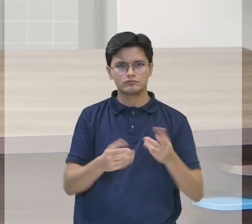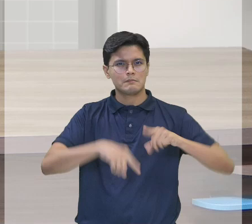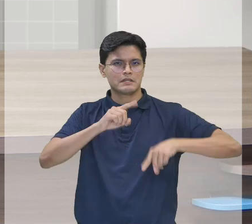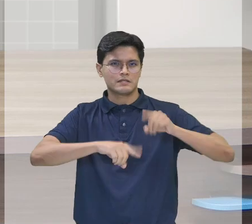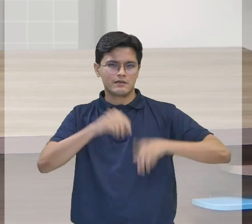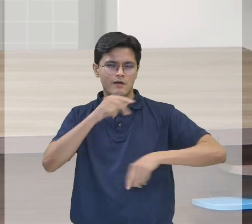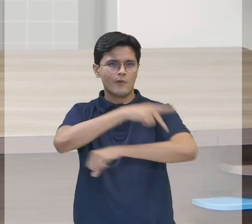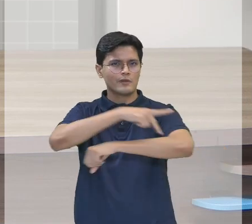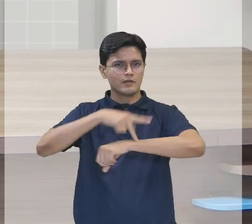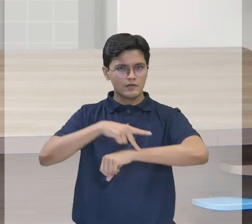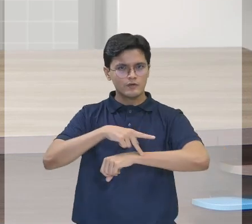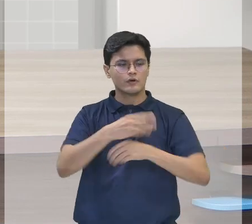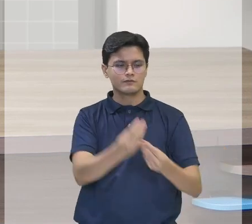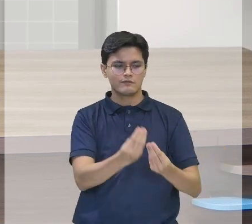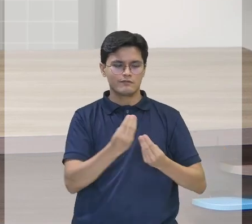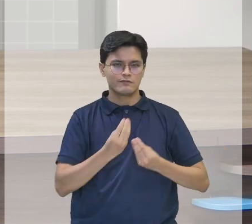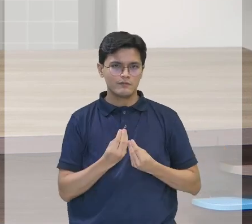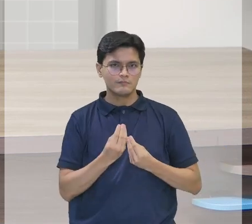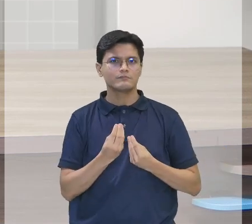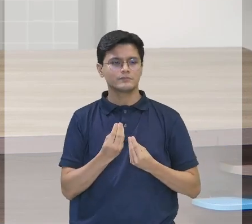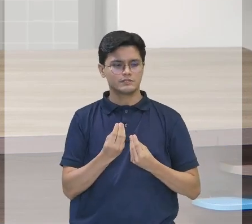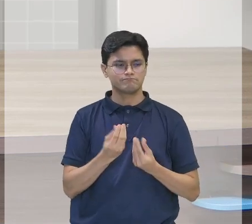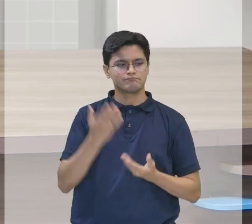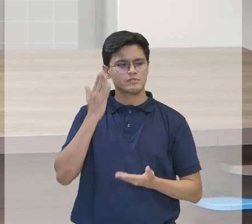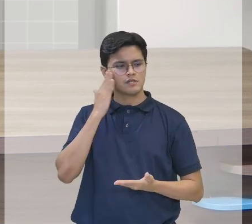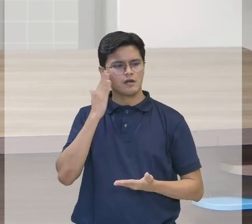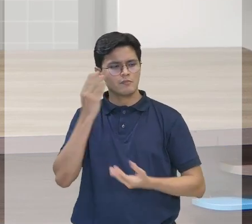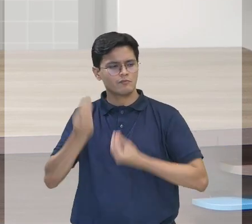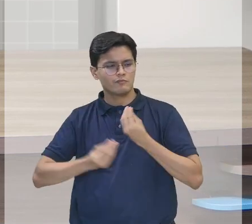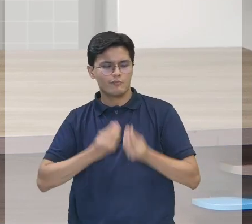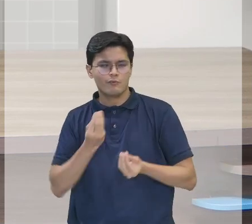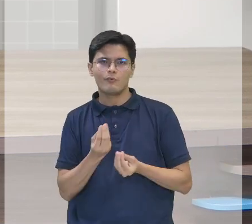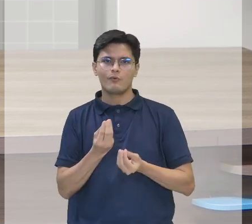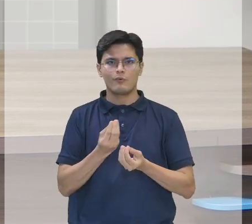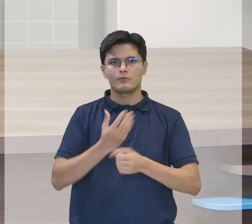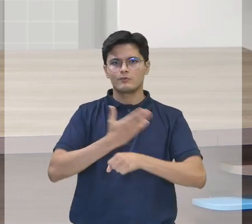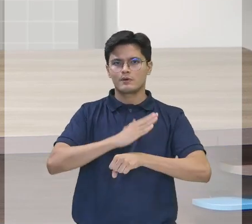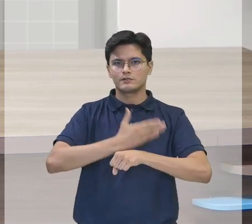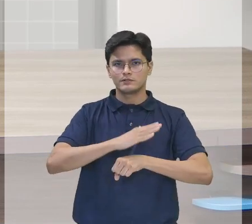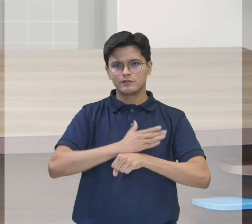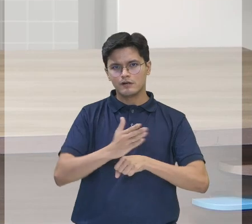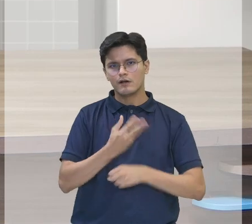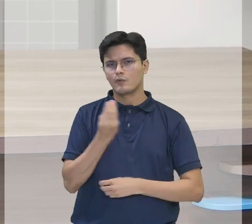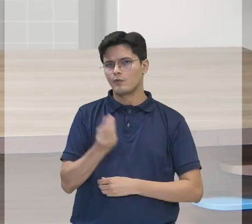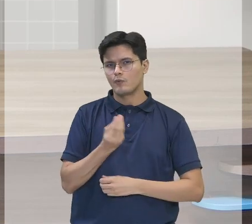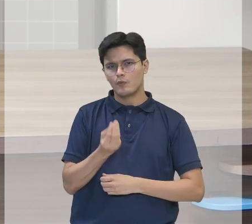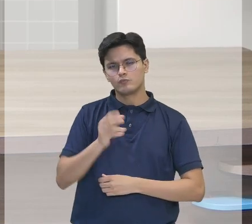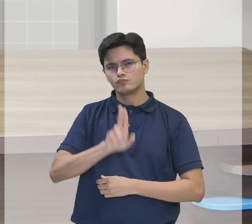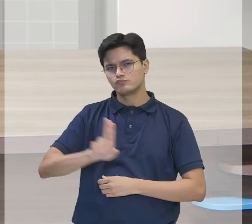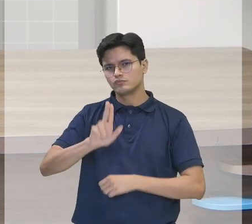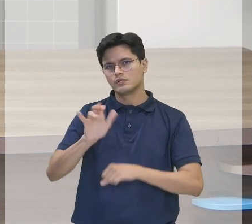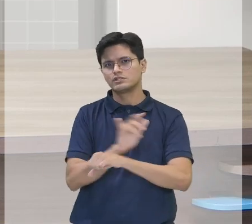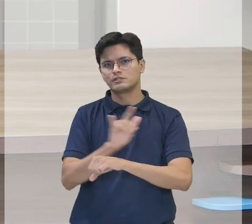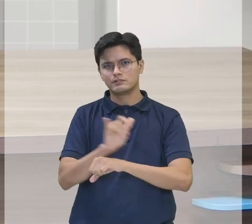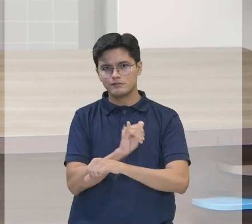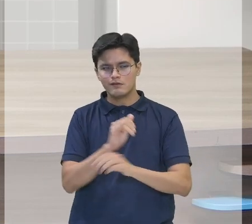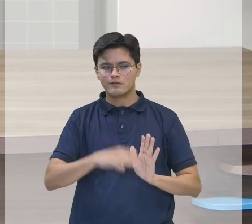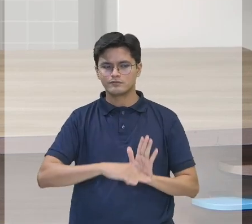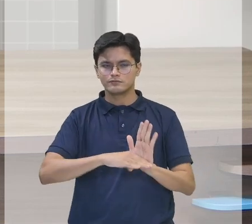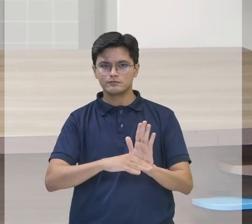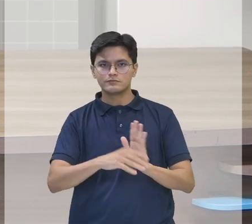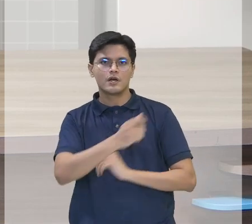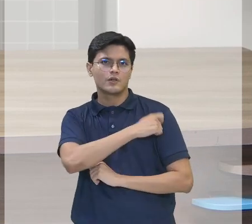me concentrar, entender como eu vou aplicar, como eu vou auxiliar a aprendizagem do meu estudante, eu preciso ficar ali